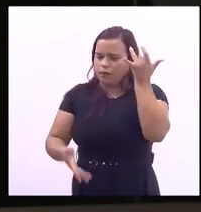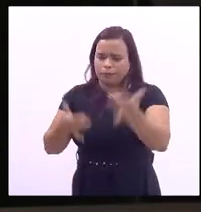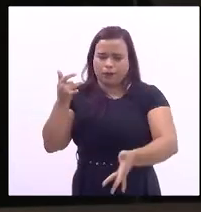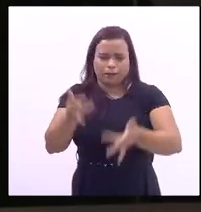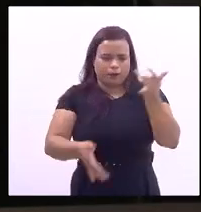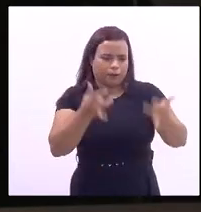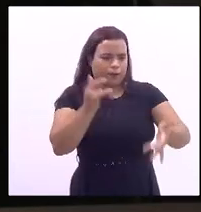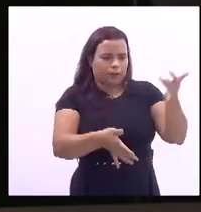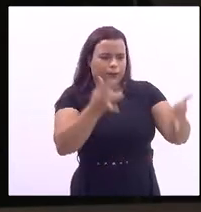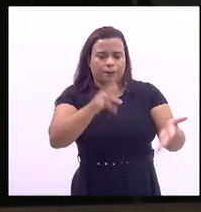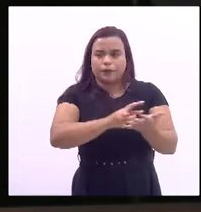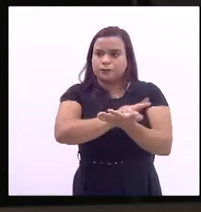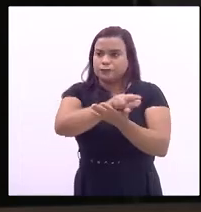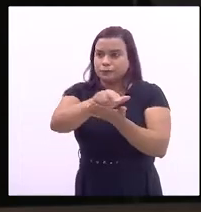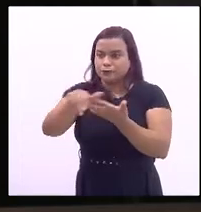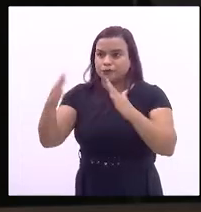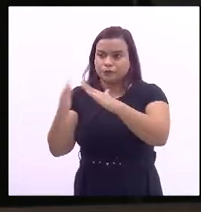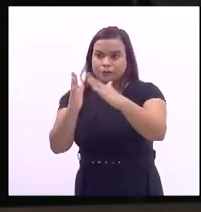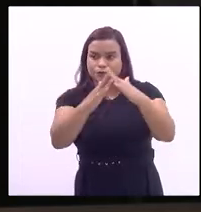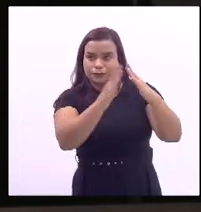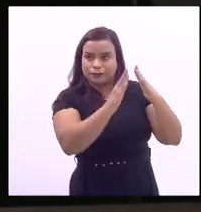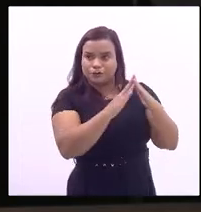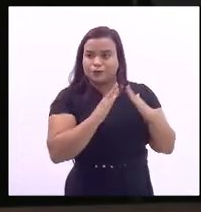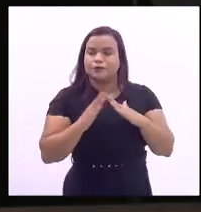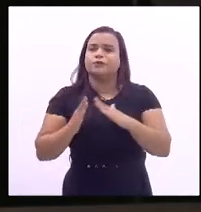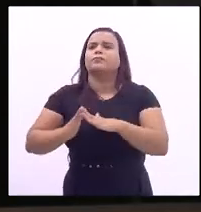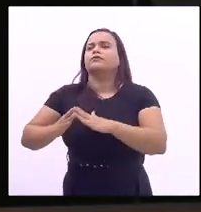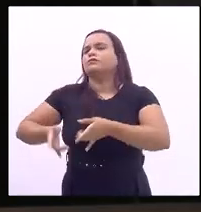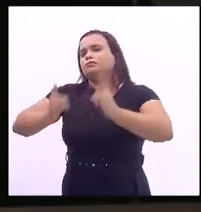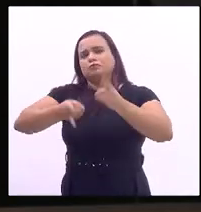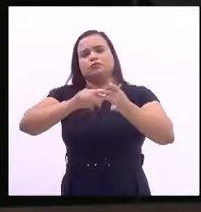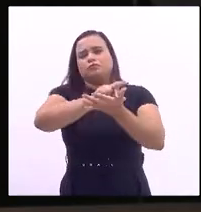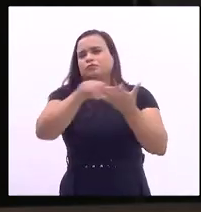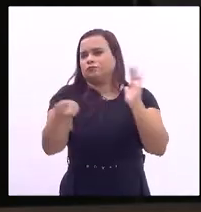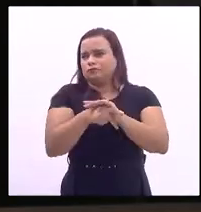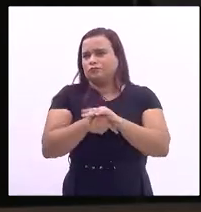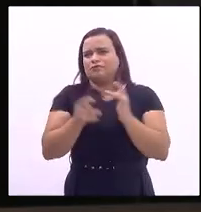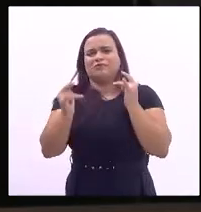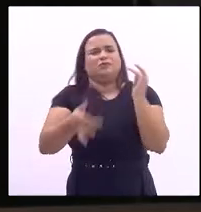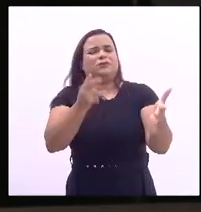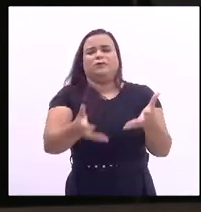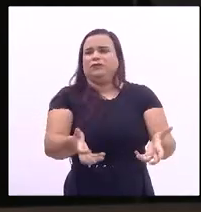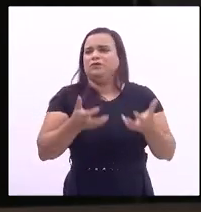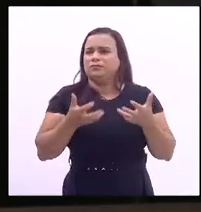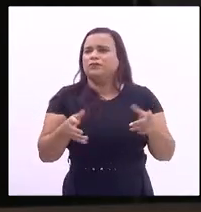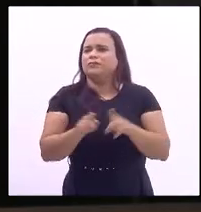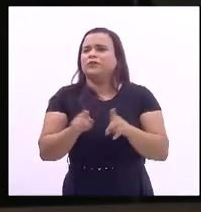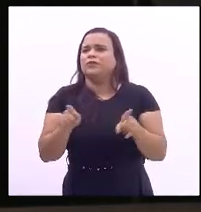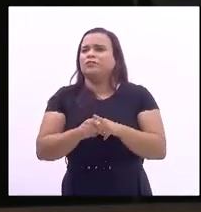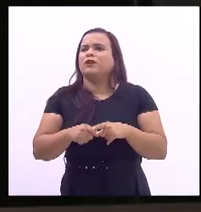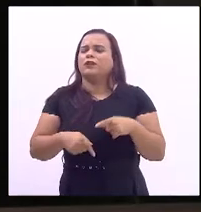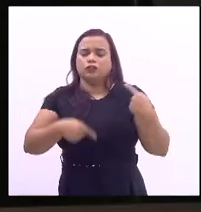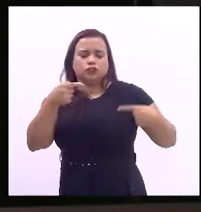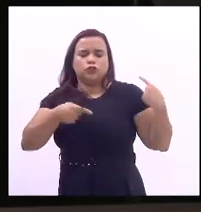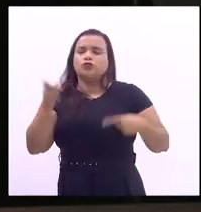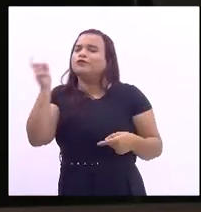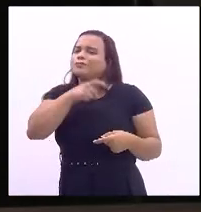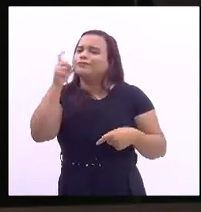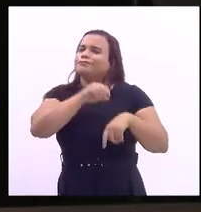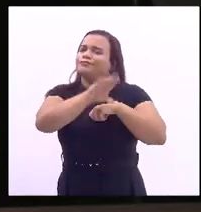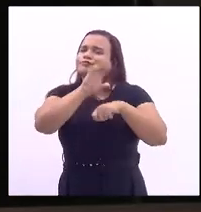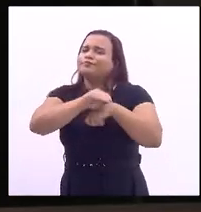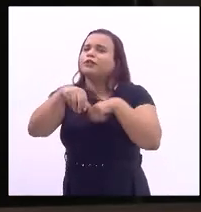da maior parte da sua carteira Imobiliária né discutindo aí sobre o falso e falacioso argumento